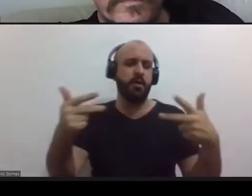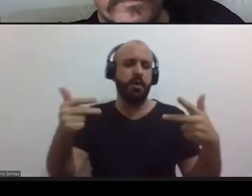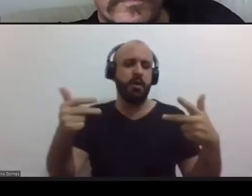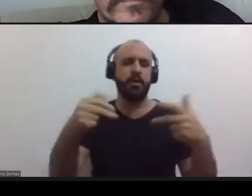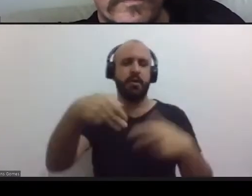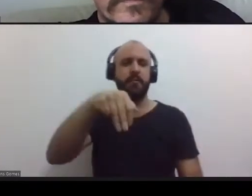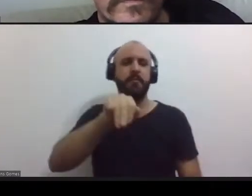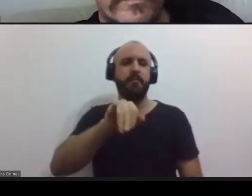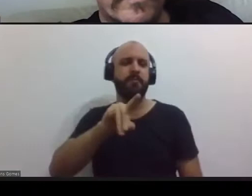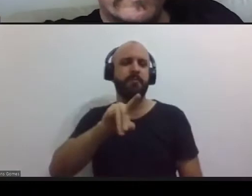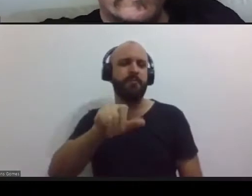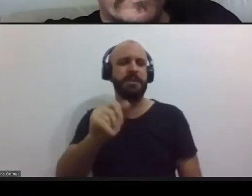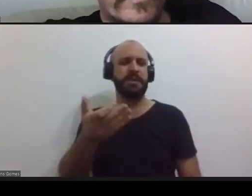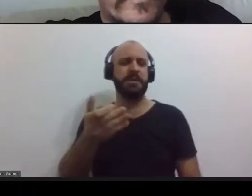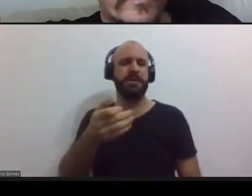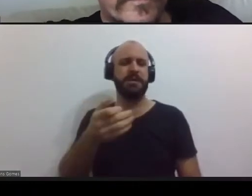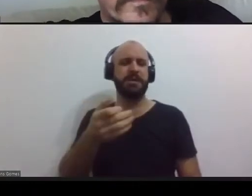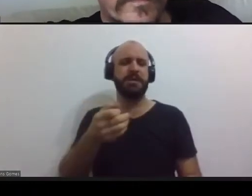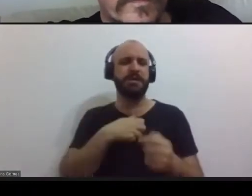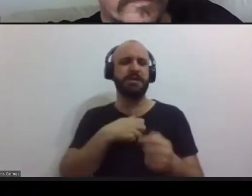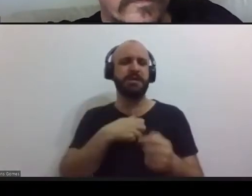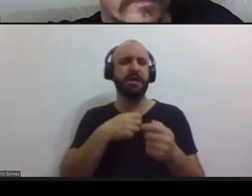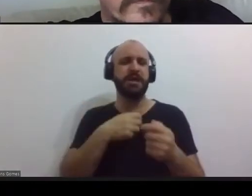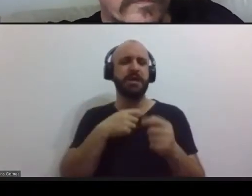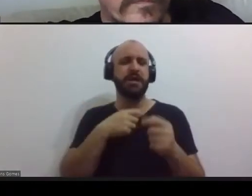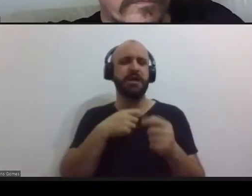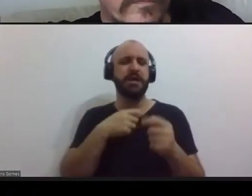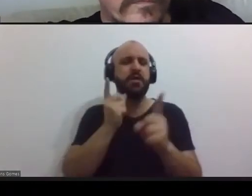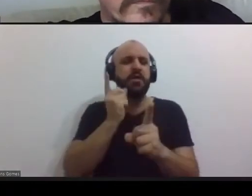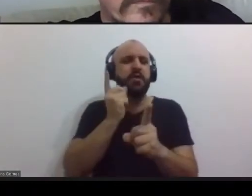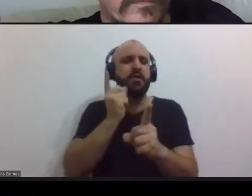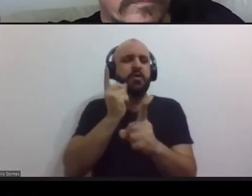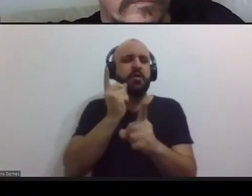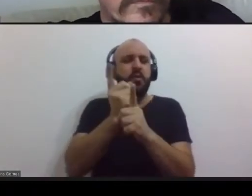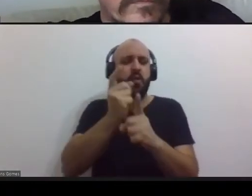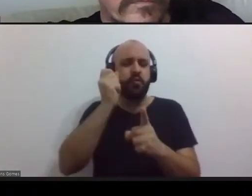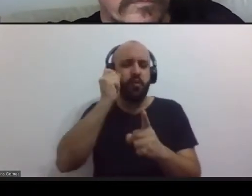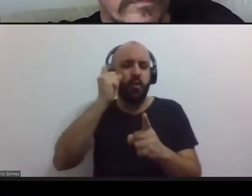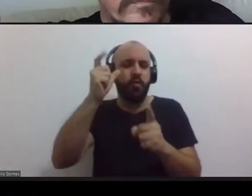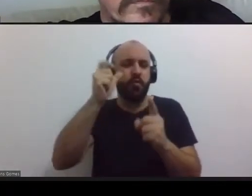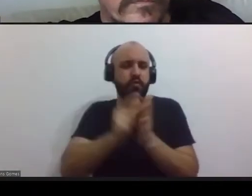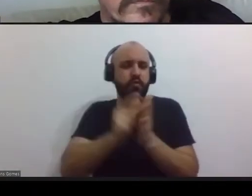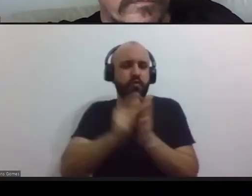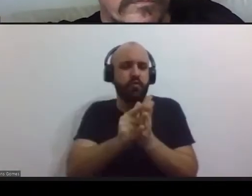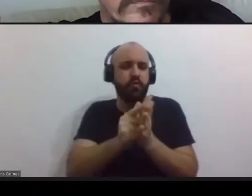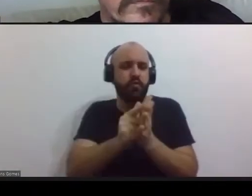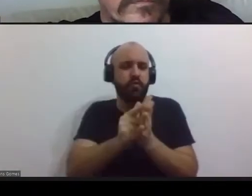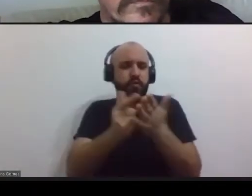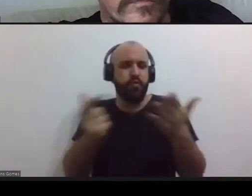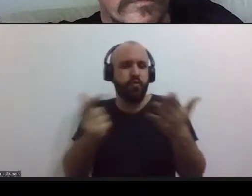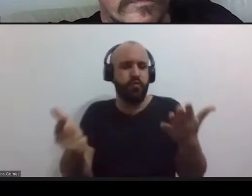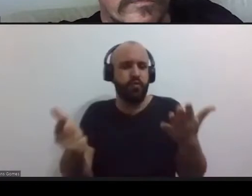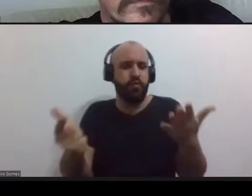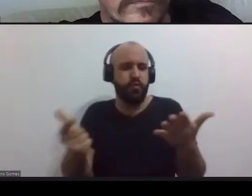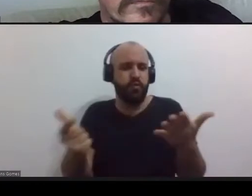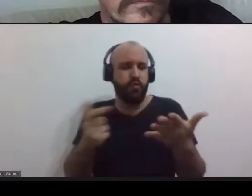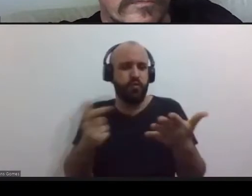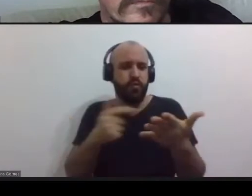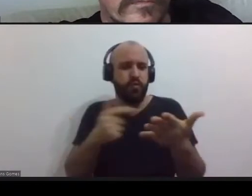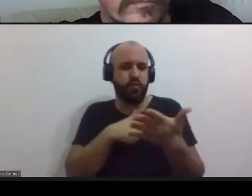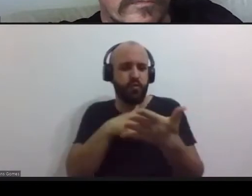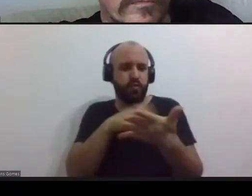eu encontrar nos cadernos de cultura do jornal as críticas dos últimos livros que foram lançados. E